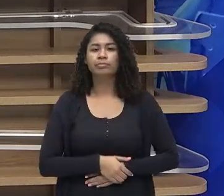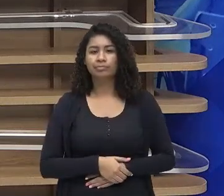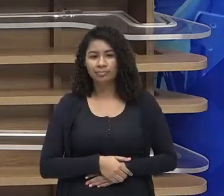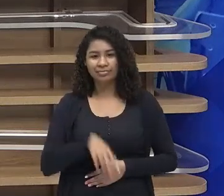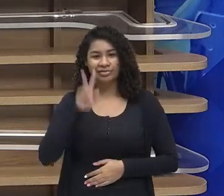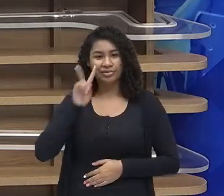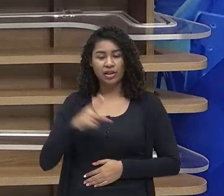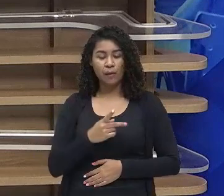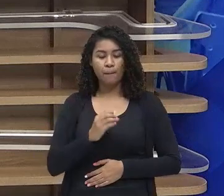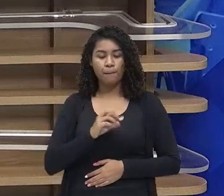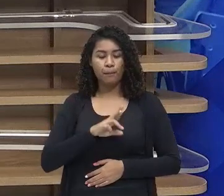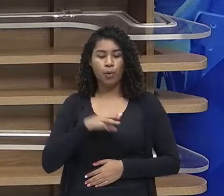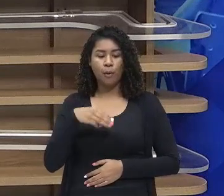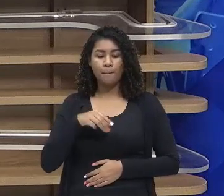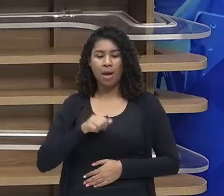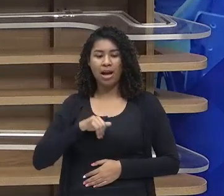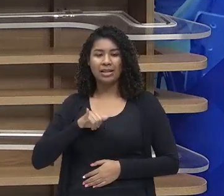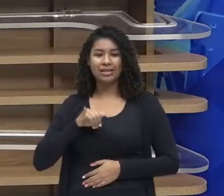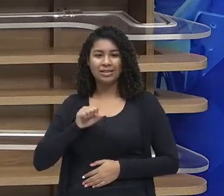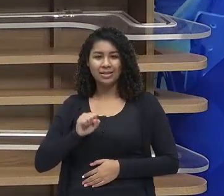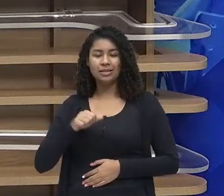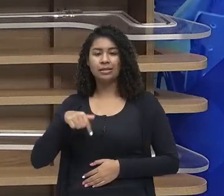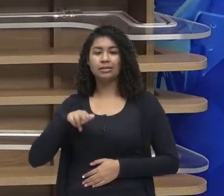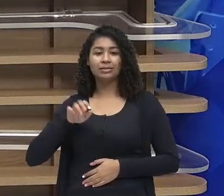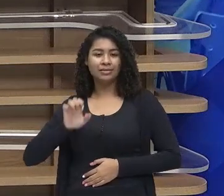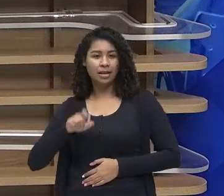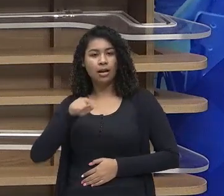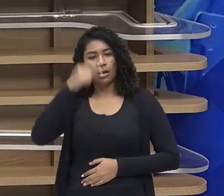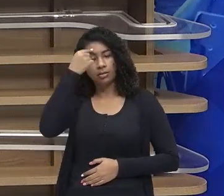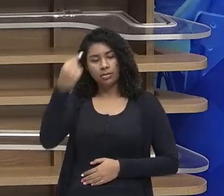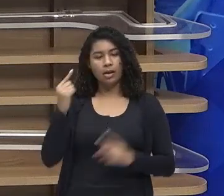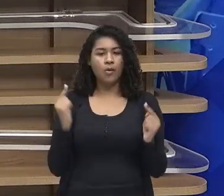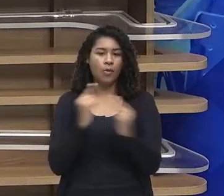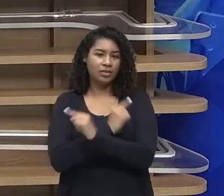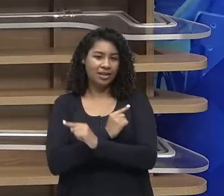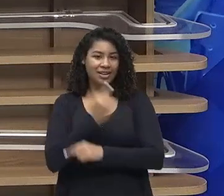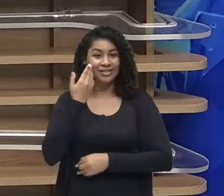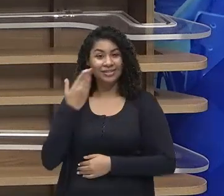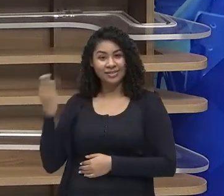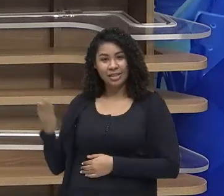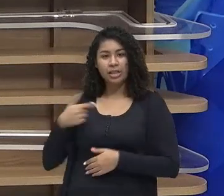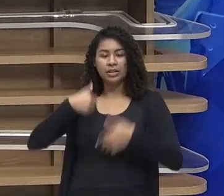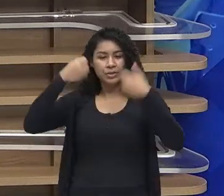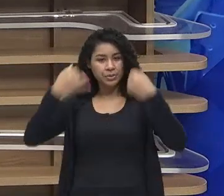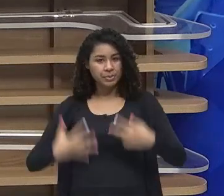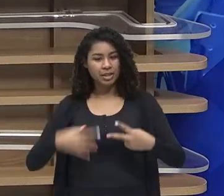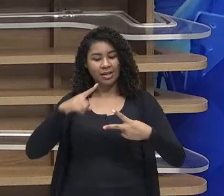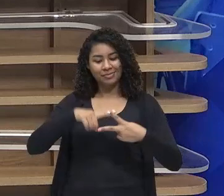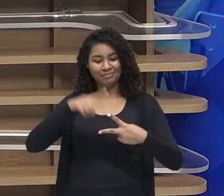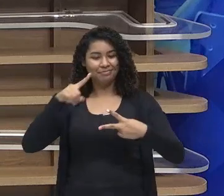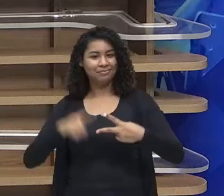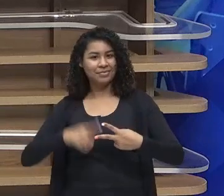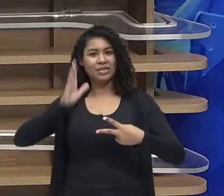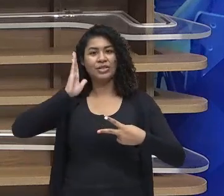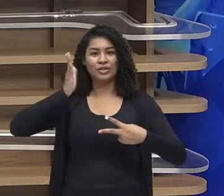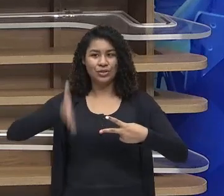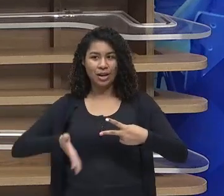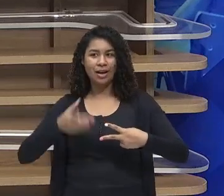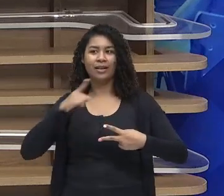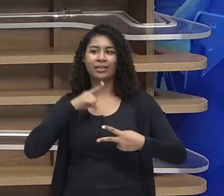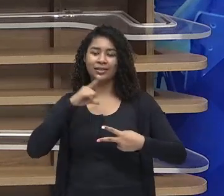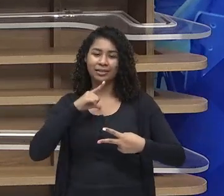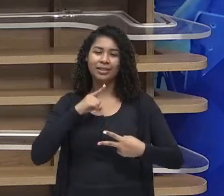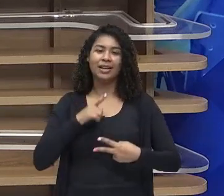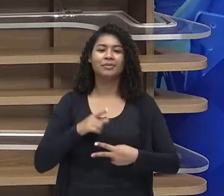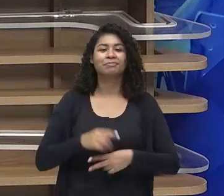que indicando um fato contrário. Então, nós estamos aí com as condicionais, condição, e a concessiva, que indicam